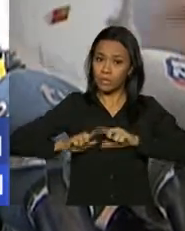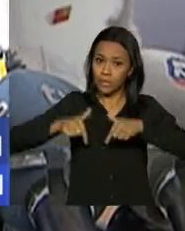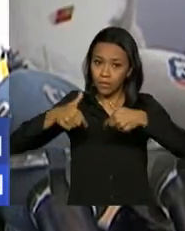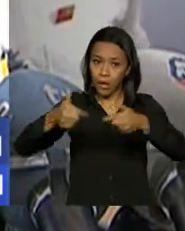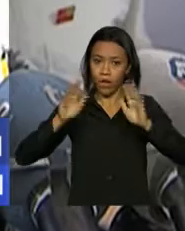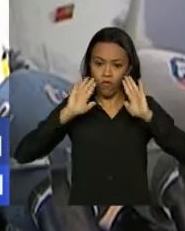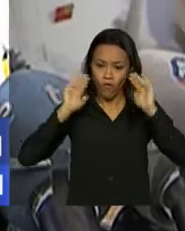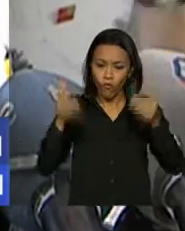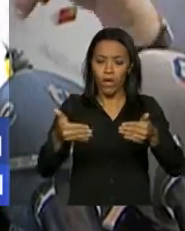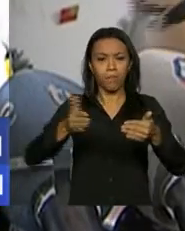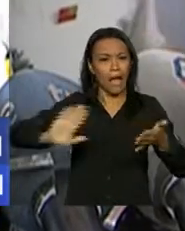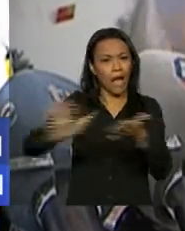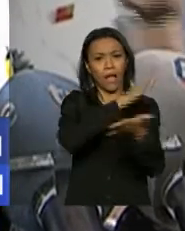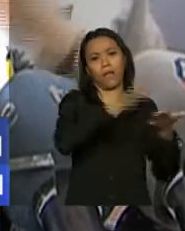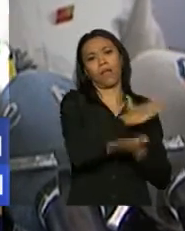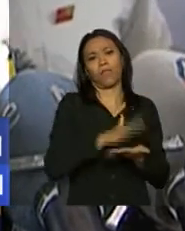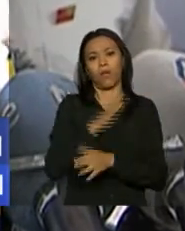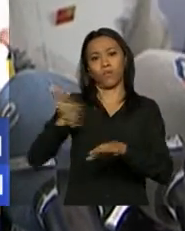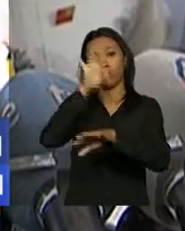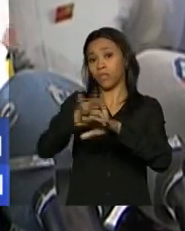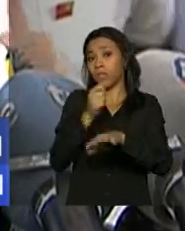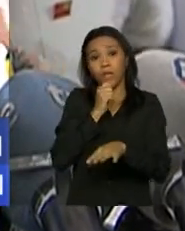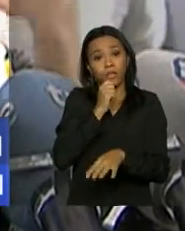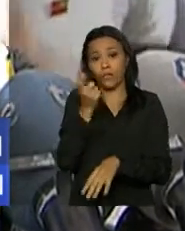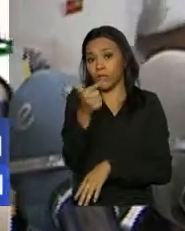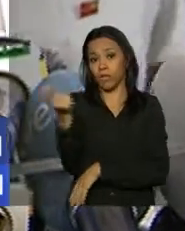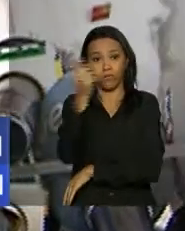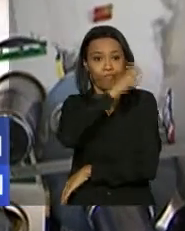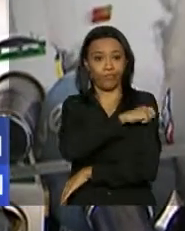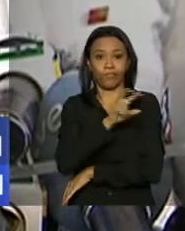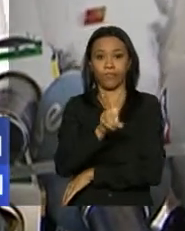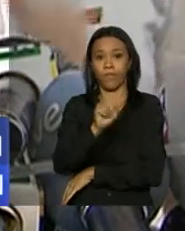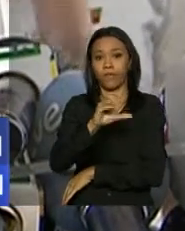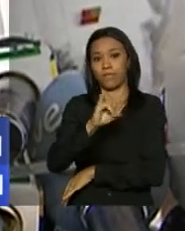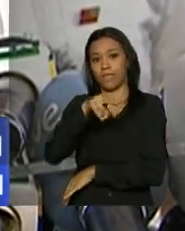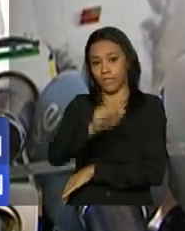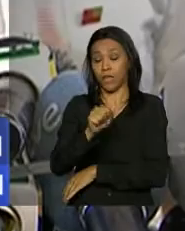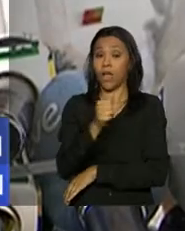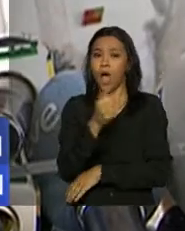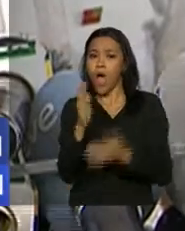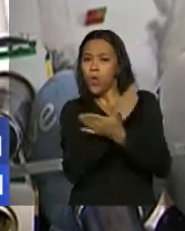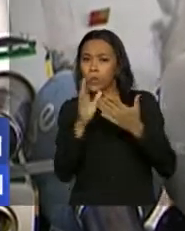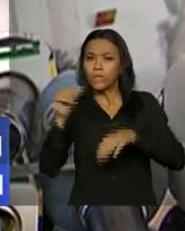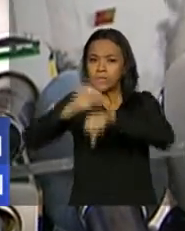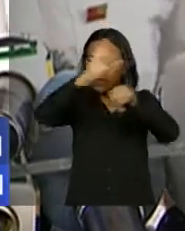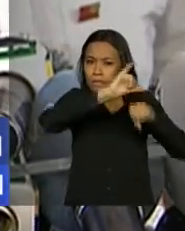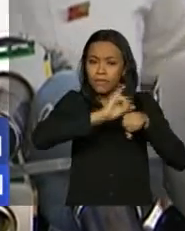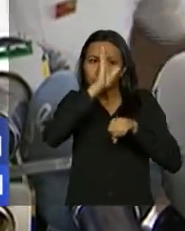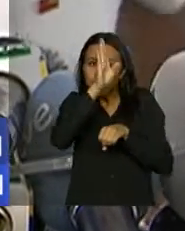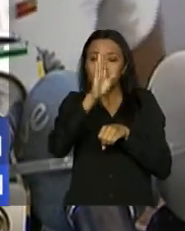para exterminar o mosquito enquanto nós não temos a vacina. E algumas cidades terão prioridade. Uma delas é o Rio de